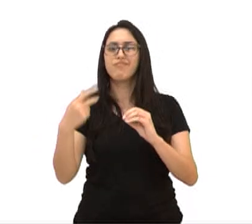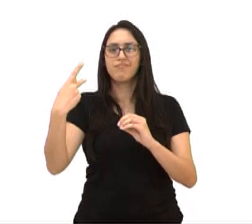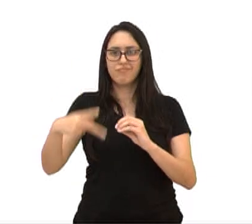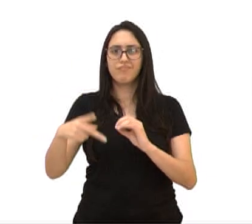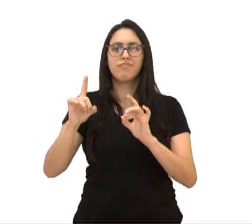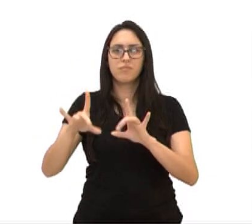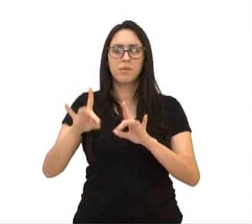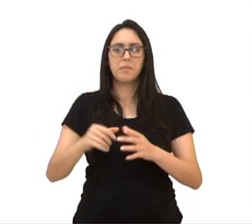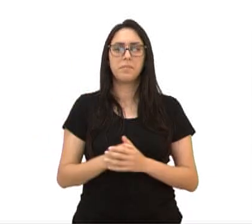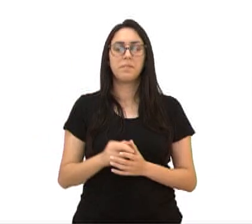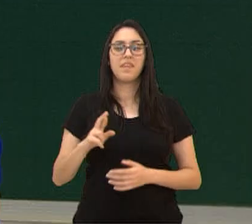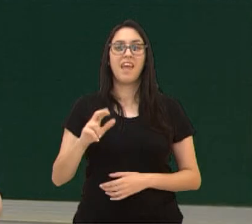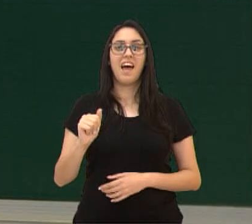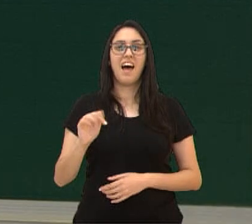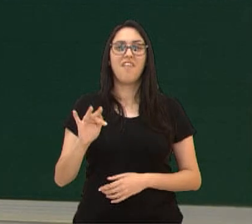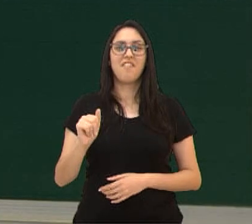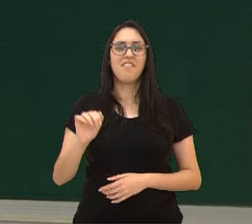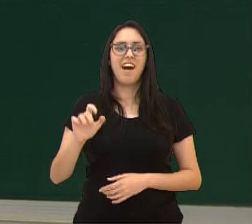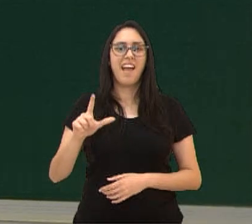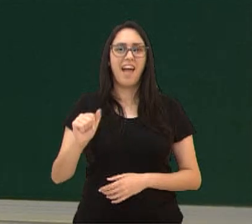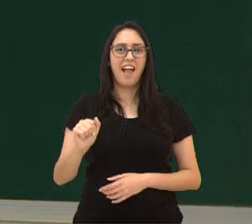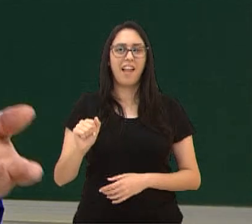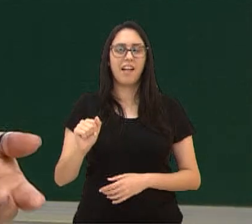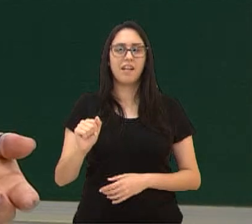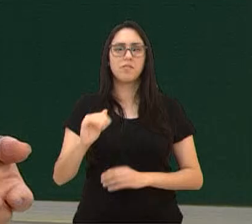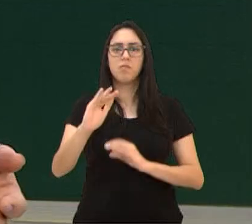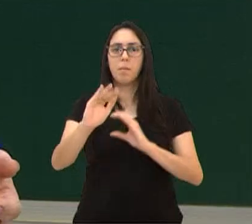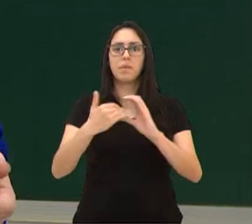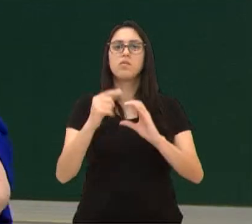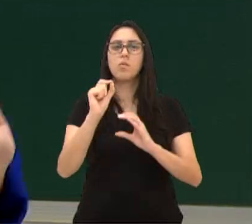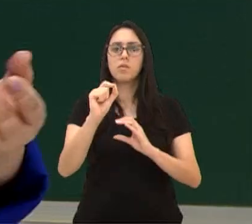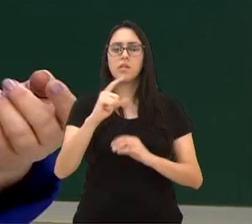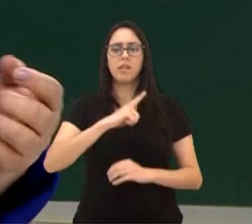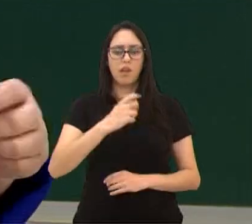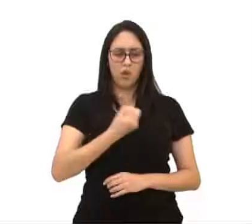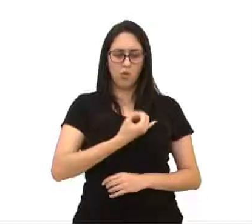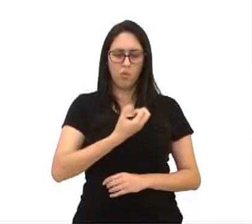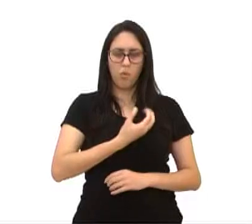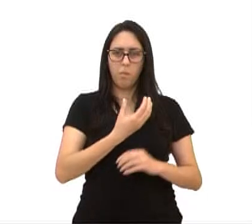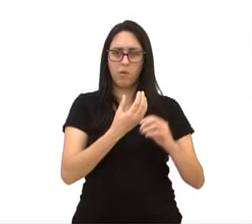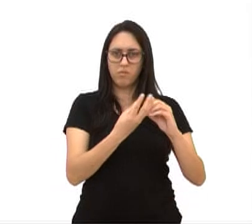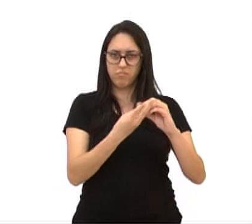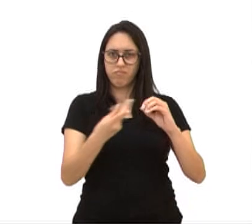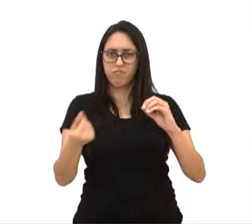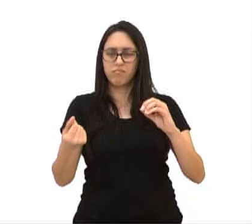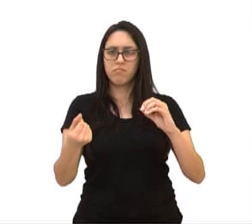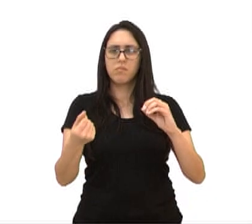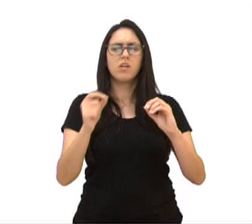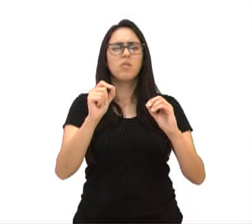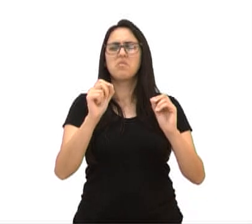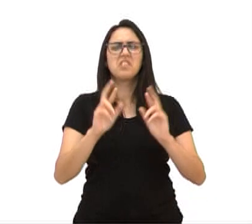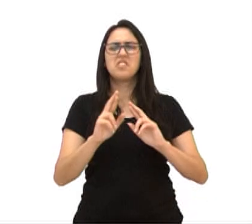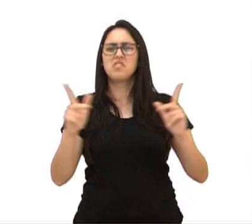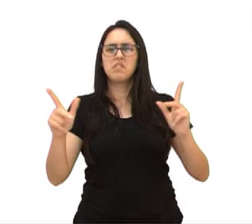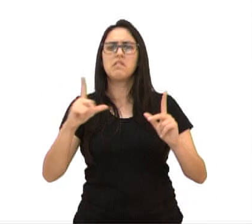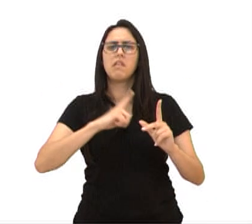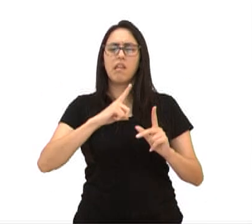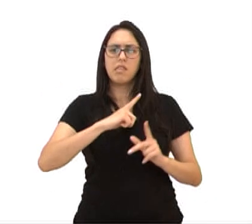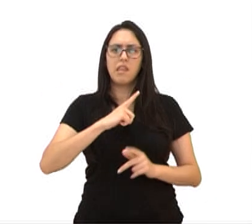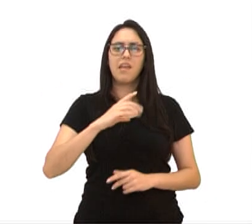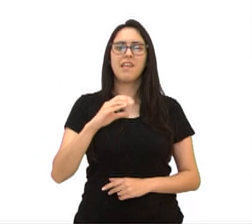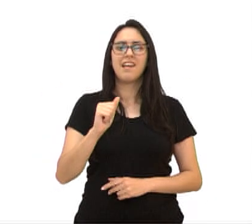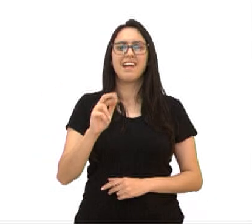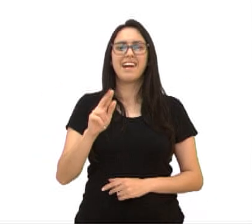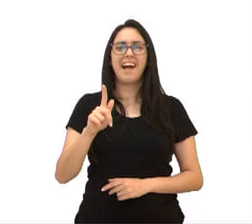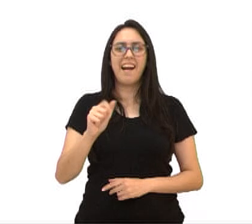de Astorga. Em relação ao número de oxidação, qual é a diferença entre a carga real e a carga